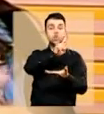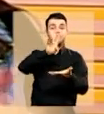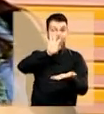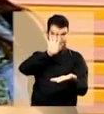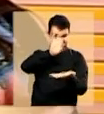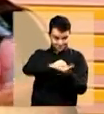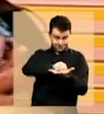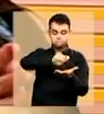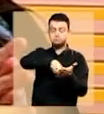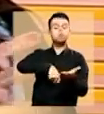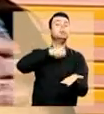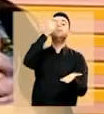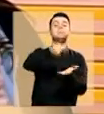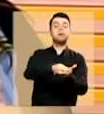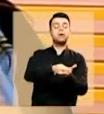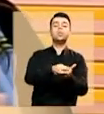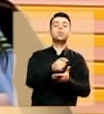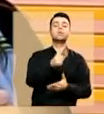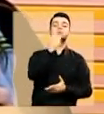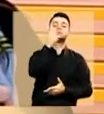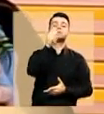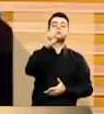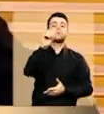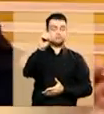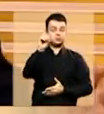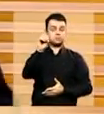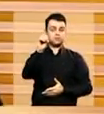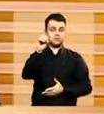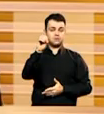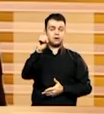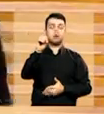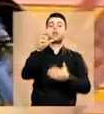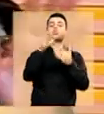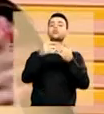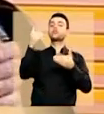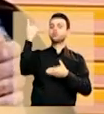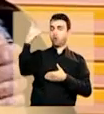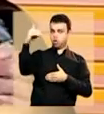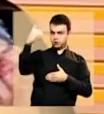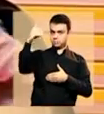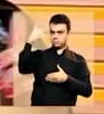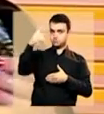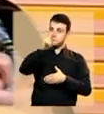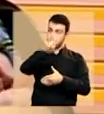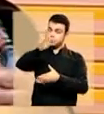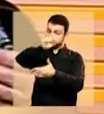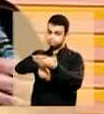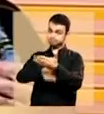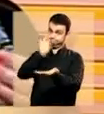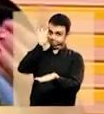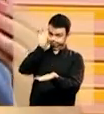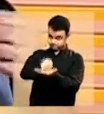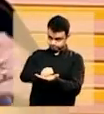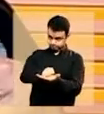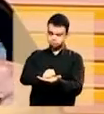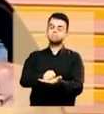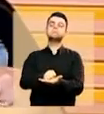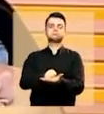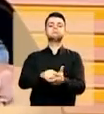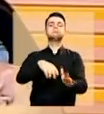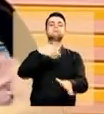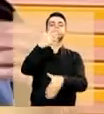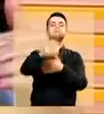você paga uma taxa de $180. Para participar desse processo. Exatamente. Ao momento que você vai preencher o que a gente chama